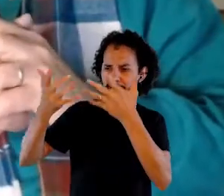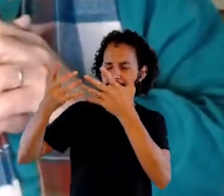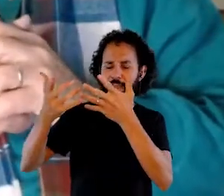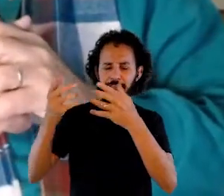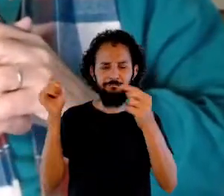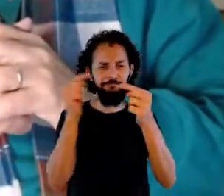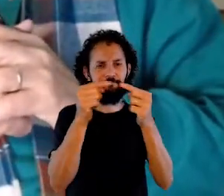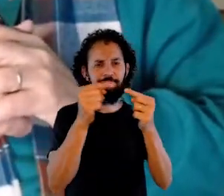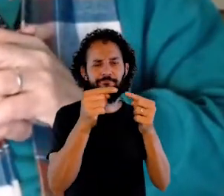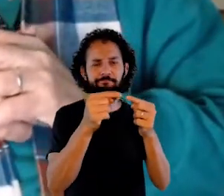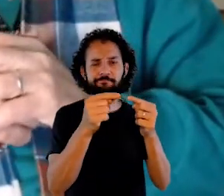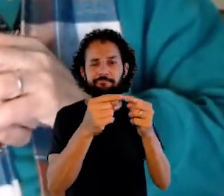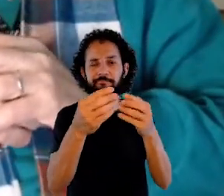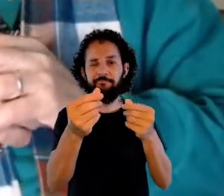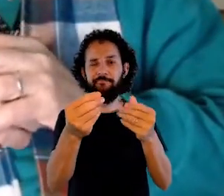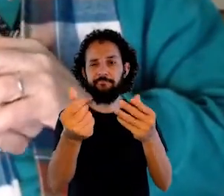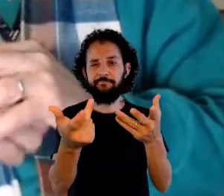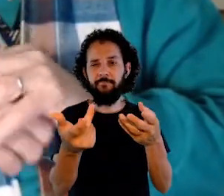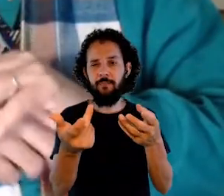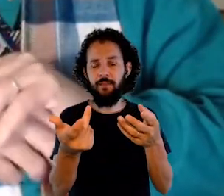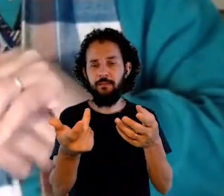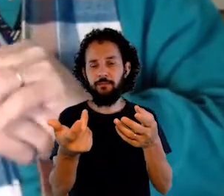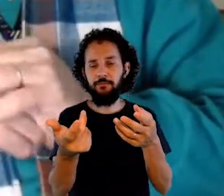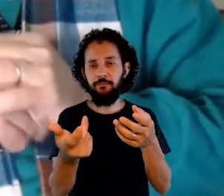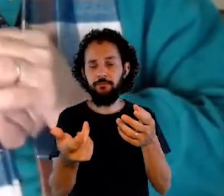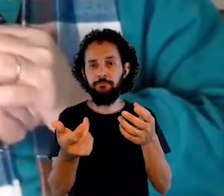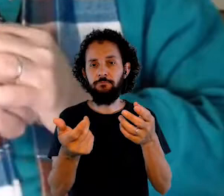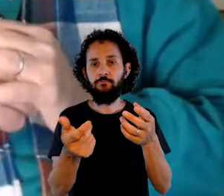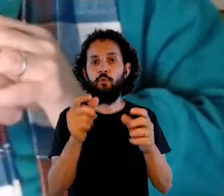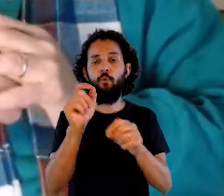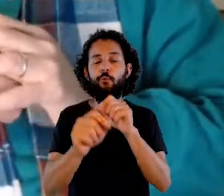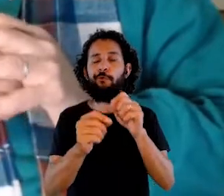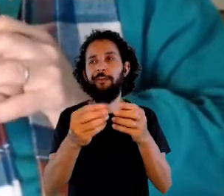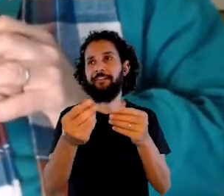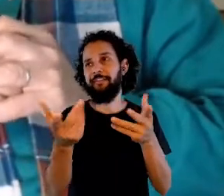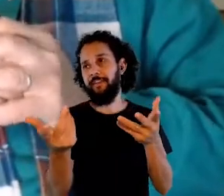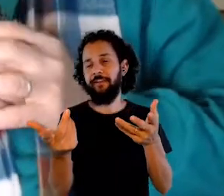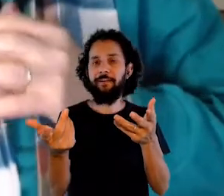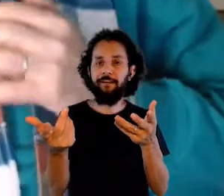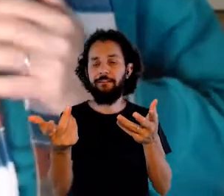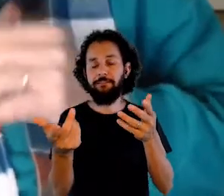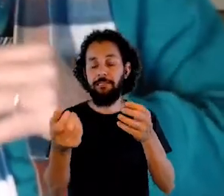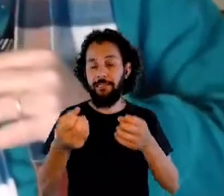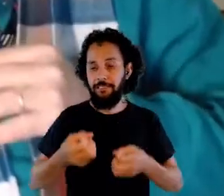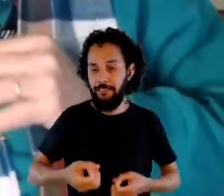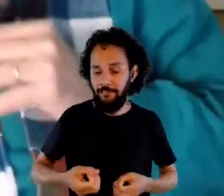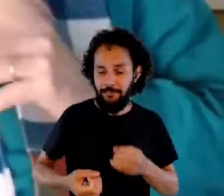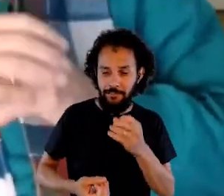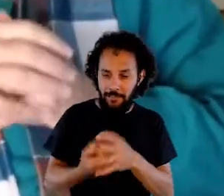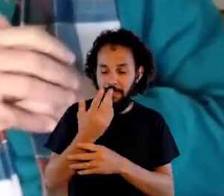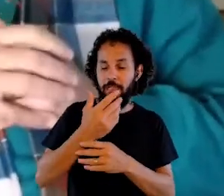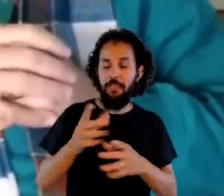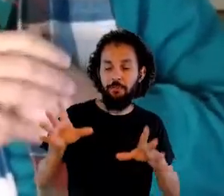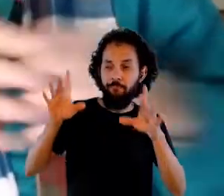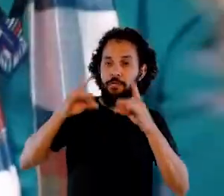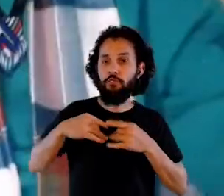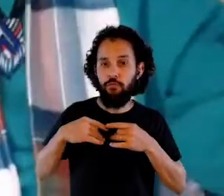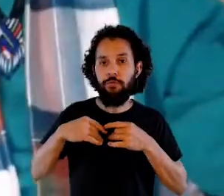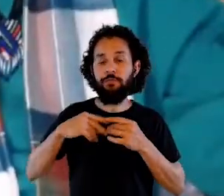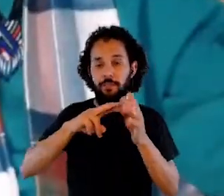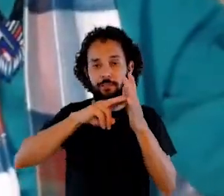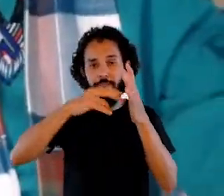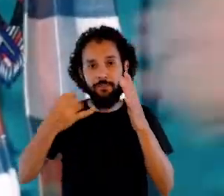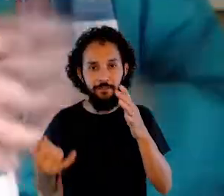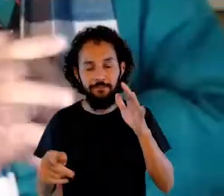com muito esse movimento da criação do personagem, da interpretação, né, das festas cênicas, porque